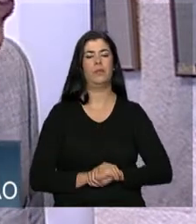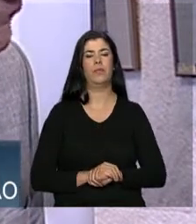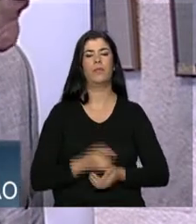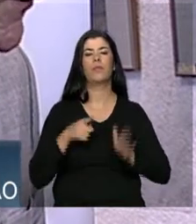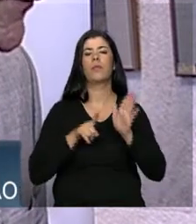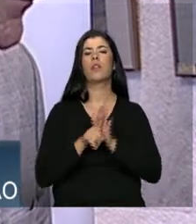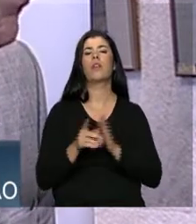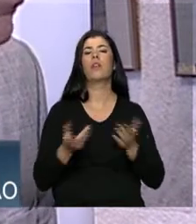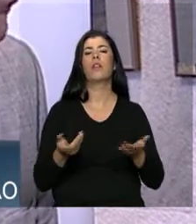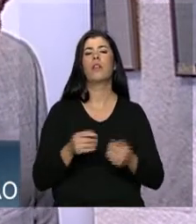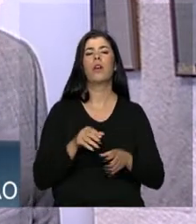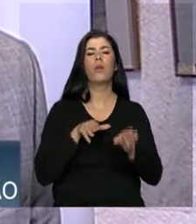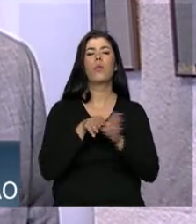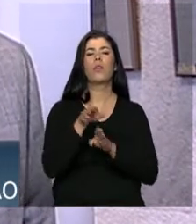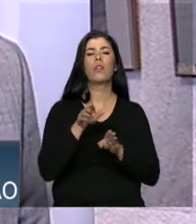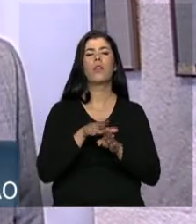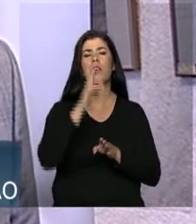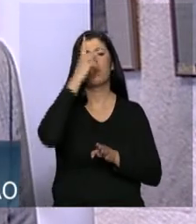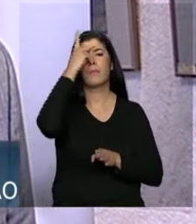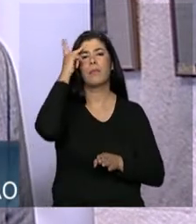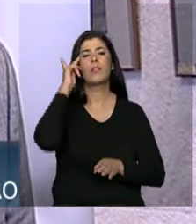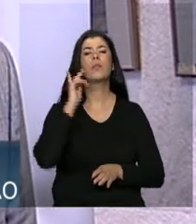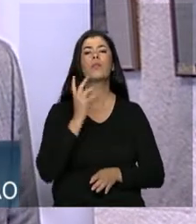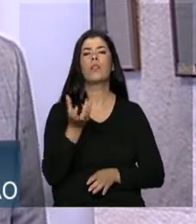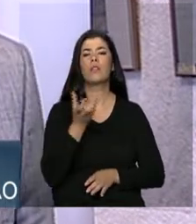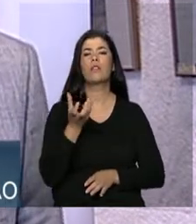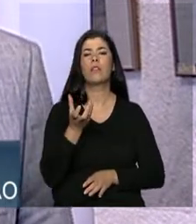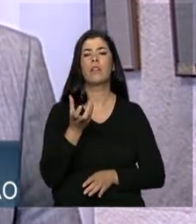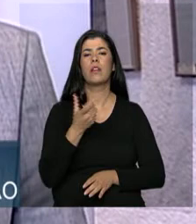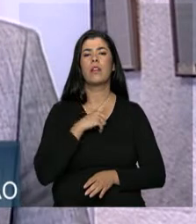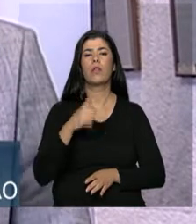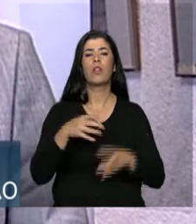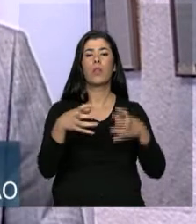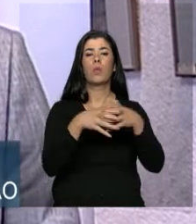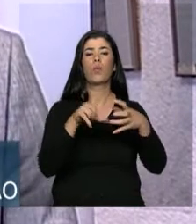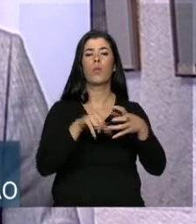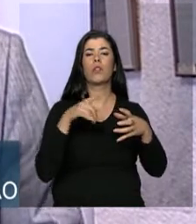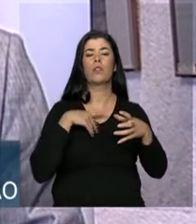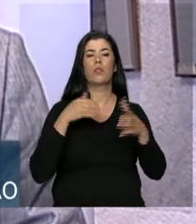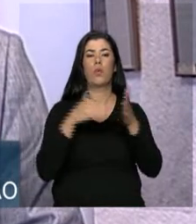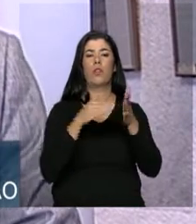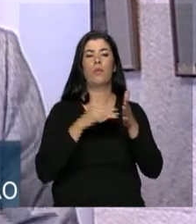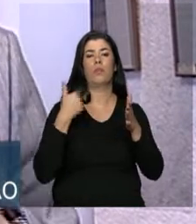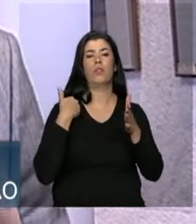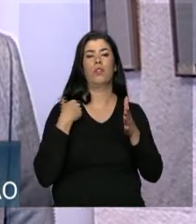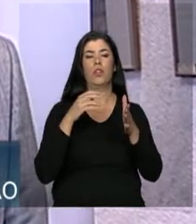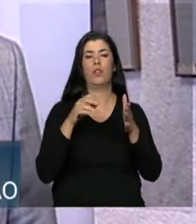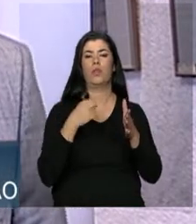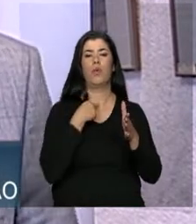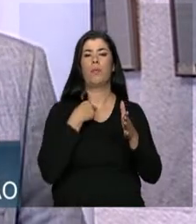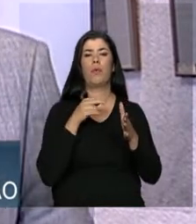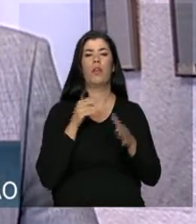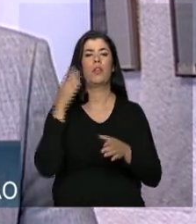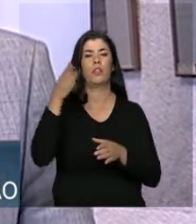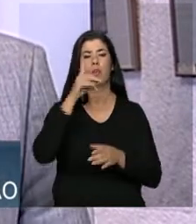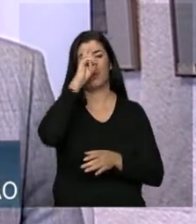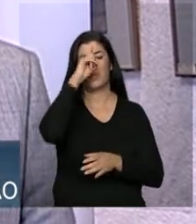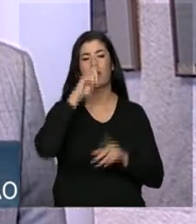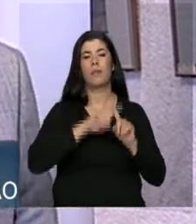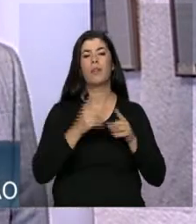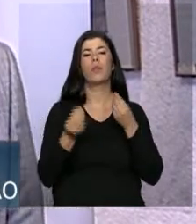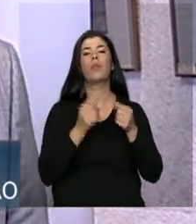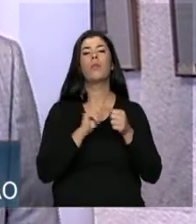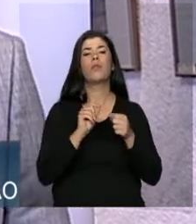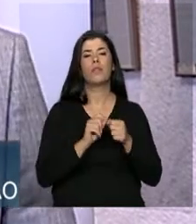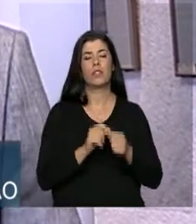para quem não está dentro do público-alvo, mas quer se proteger? Olha, na verdade, quando, em termos de saúde pública, esses